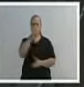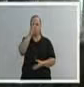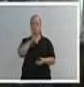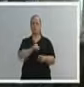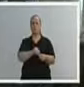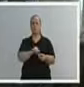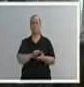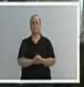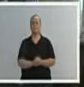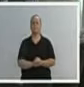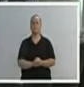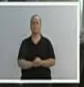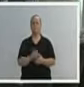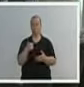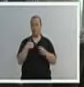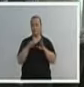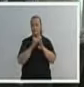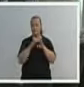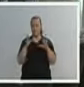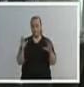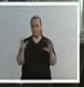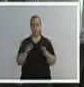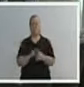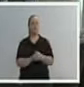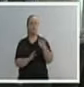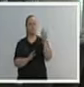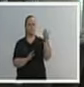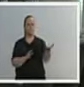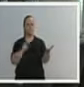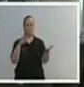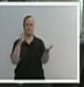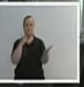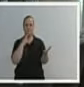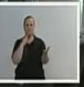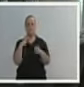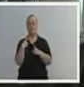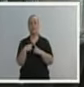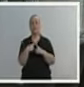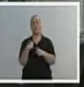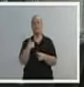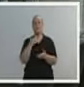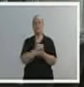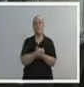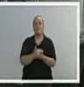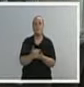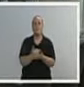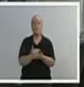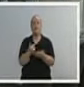pronunciamento. Vossa Excelência me permite conceder também uma parte à vereadora Helenice? Permite. Porque quando eu iniciei a minha fala aqui, ela ficou assim,